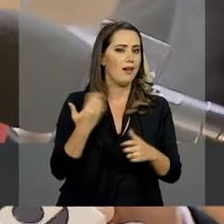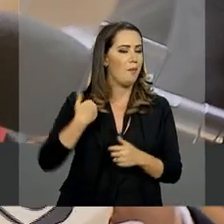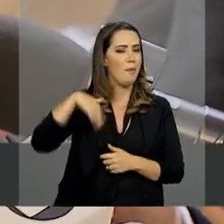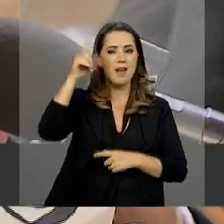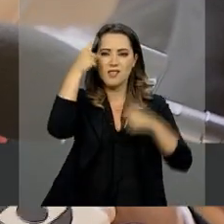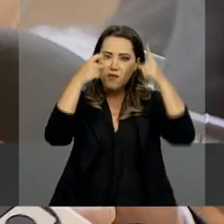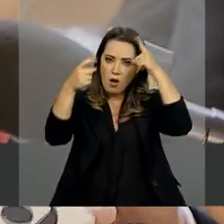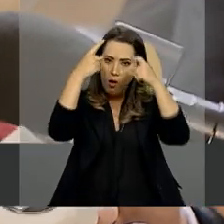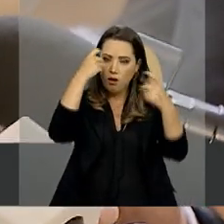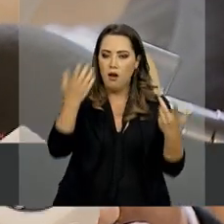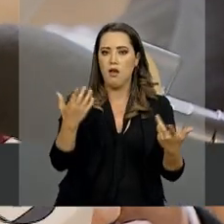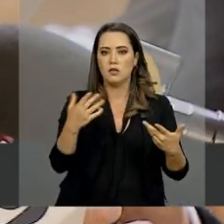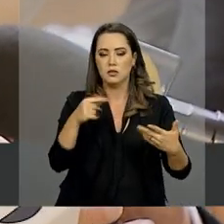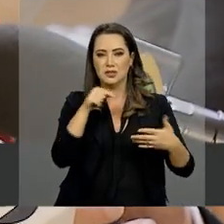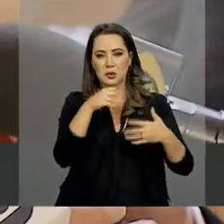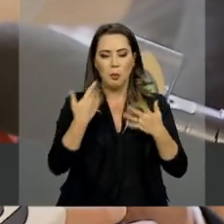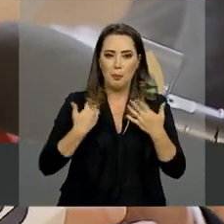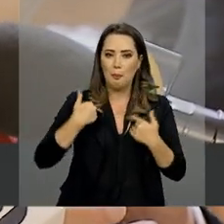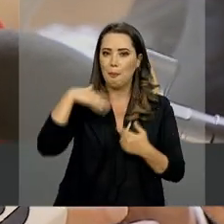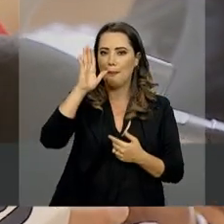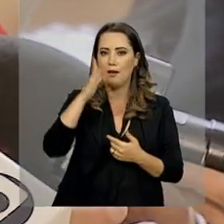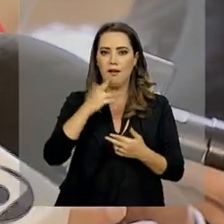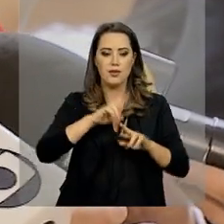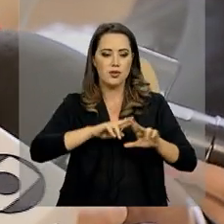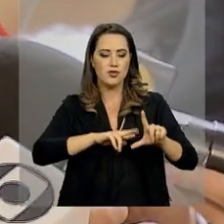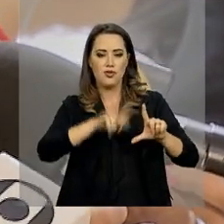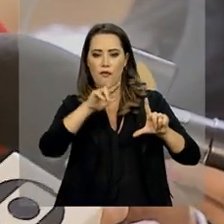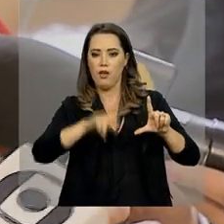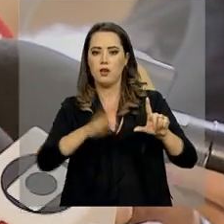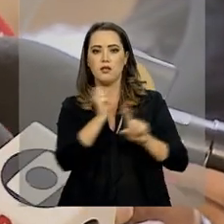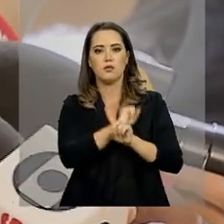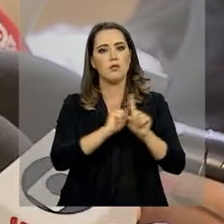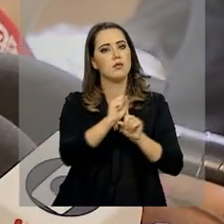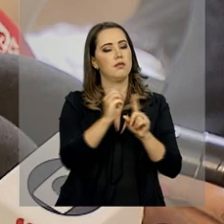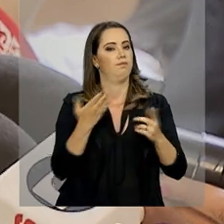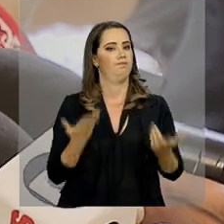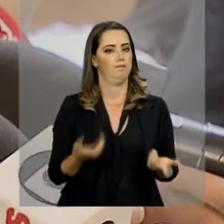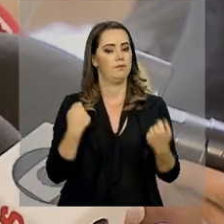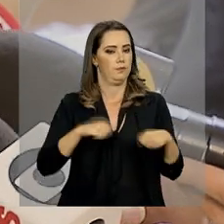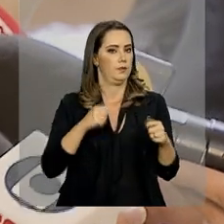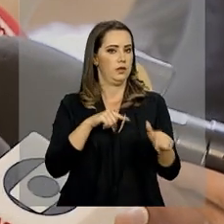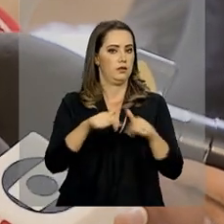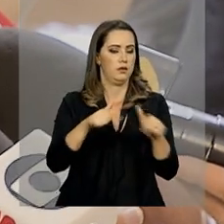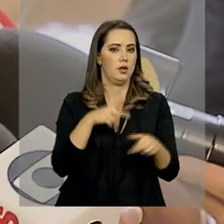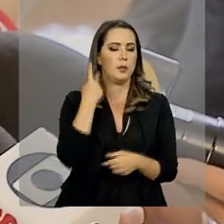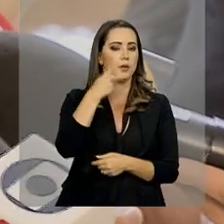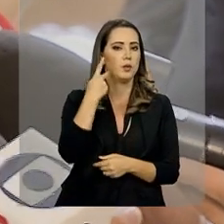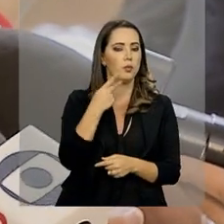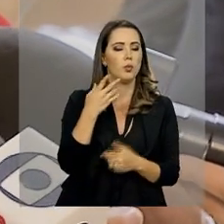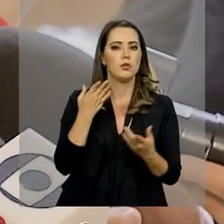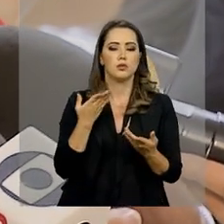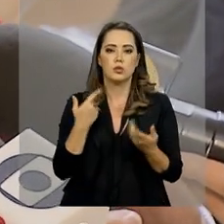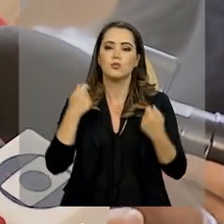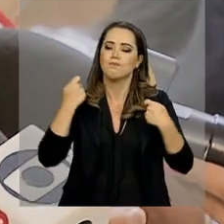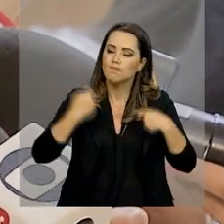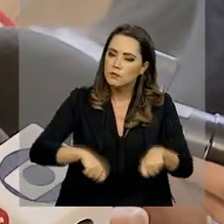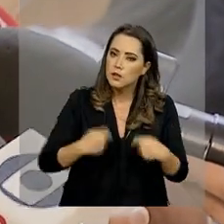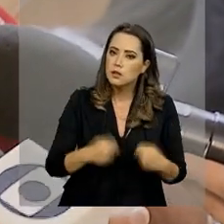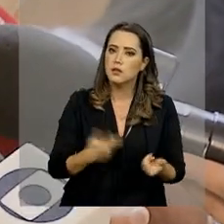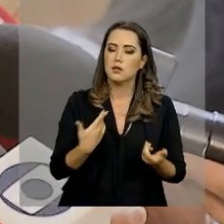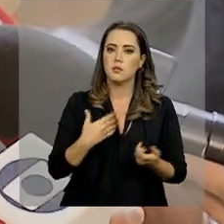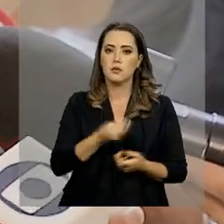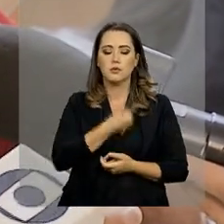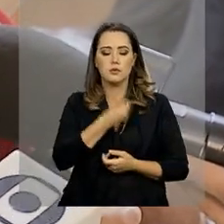o continente mais desigual e nós temos que trabalhar um em política pública sim fito parcial sem